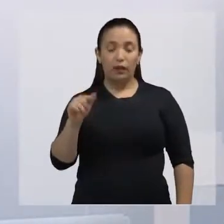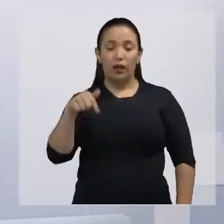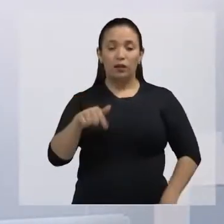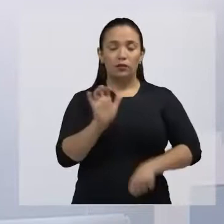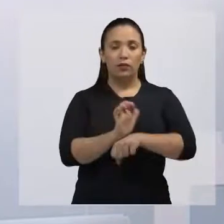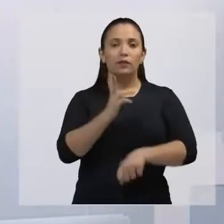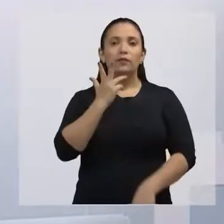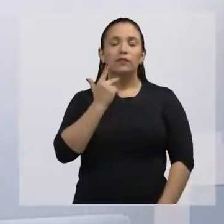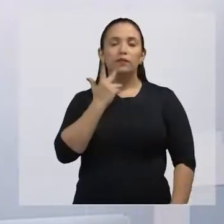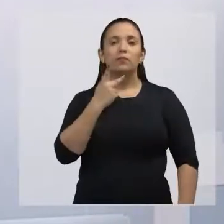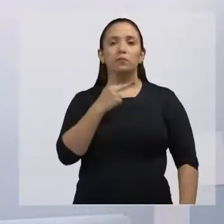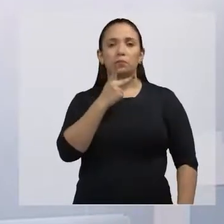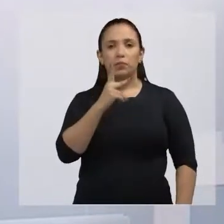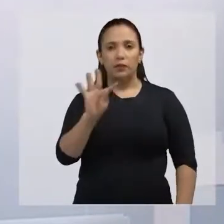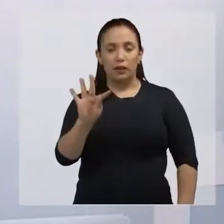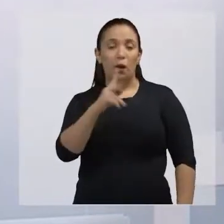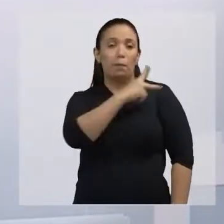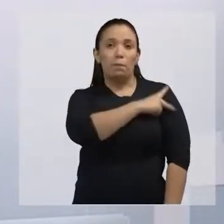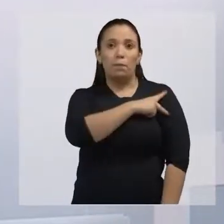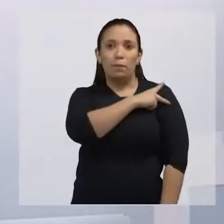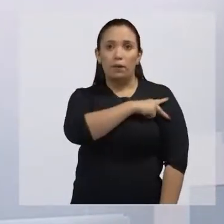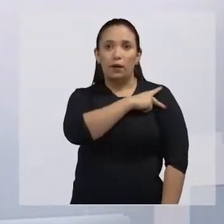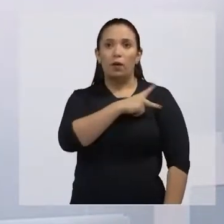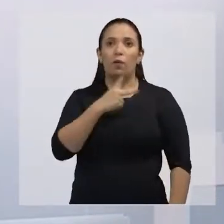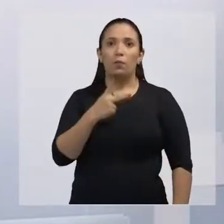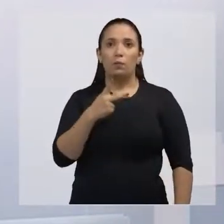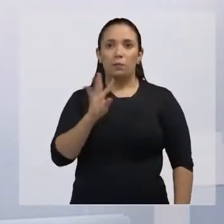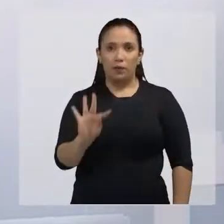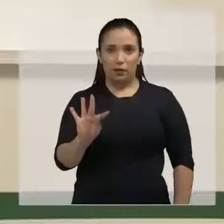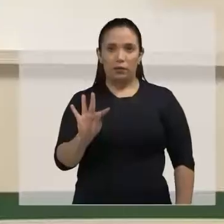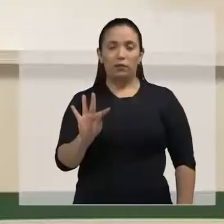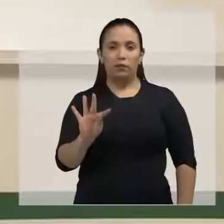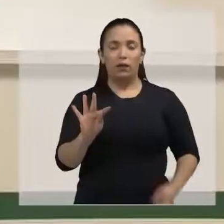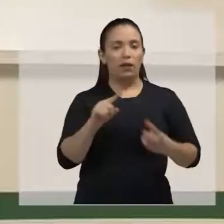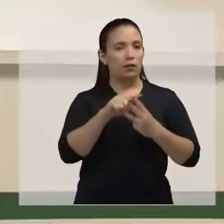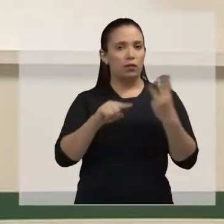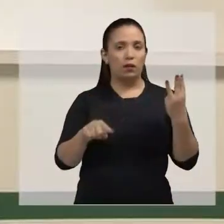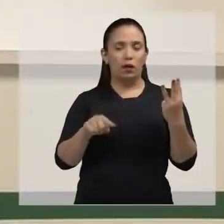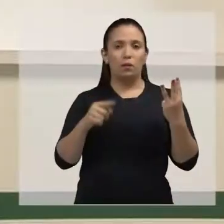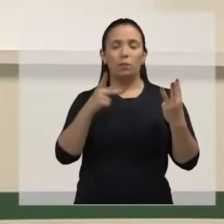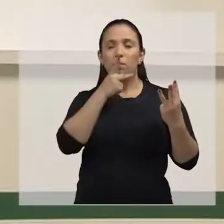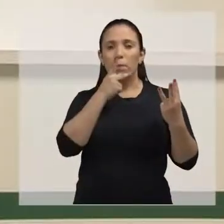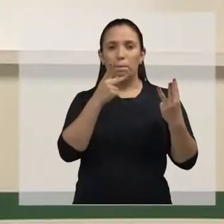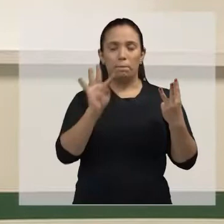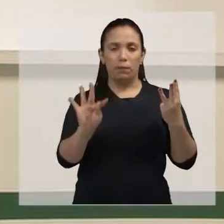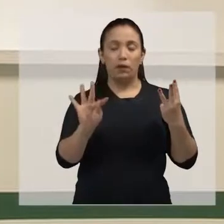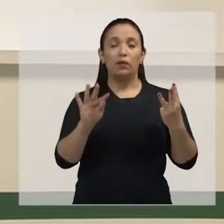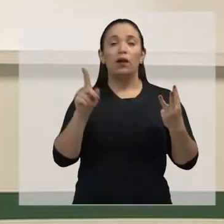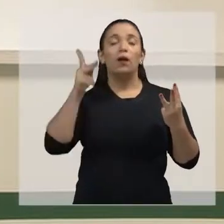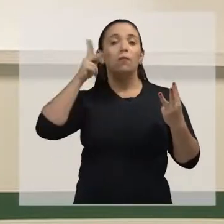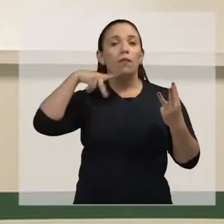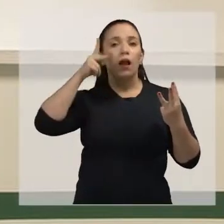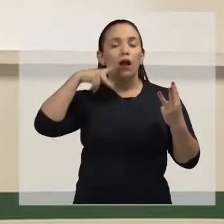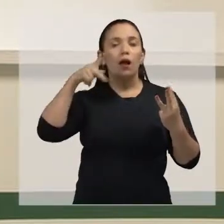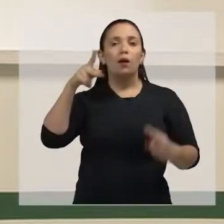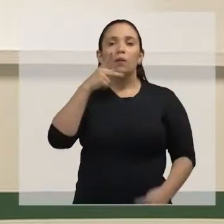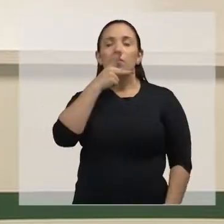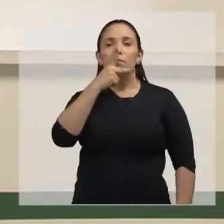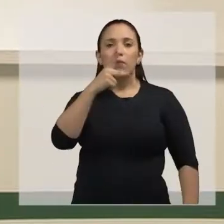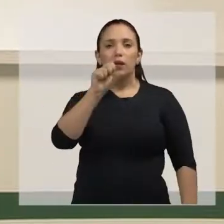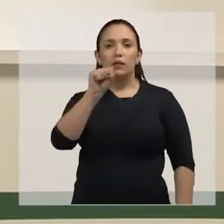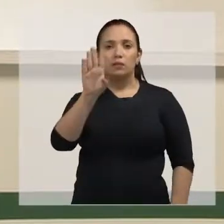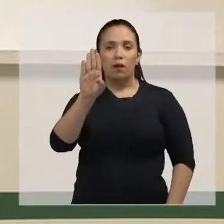Ceará, PT. E Piauí, PT. Bahia, Ceará e Piauí, são os três só? São os três, são PT. Paraíba, PSB, aliado do